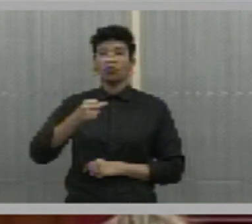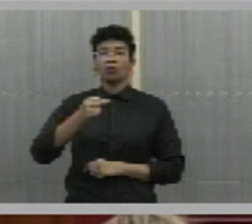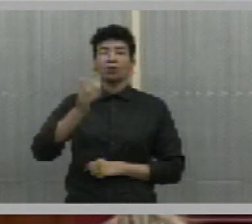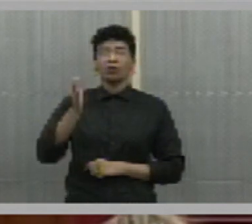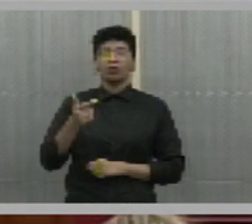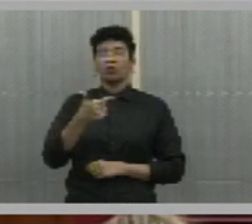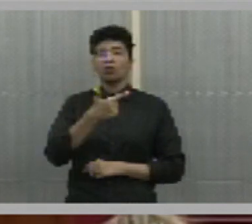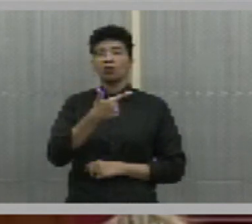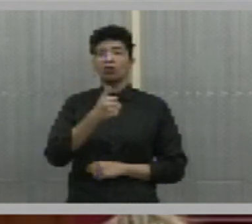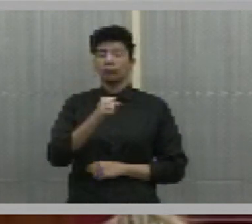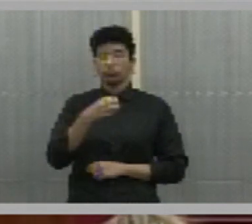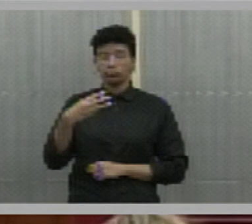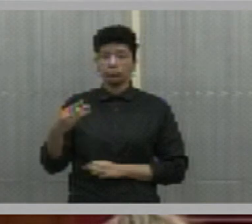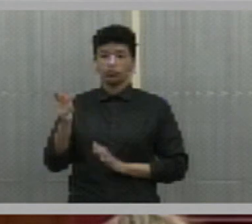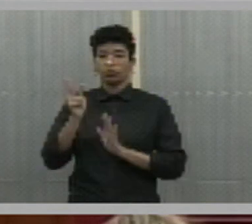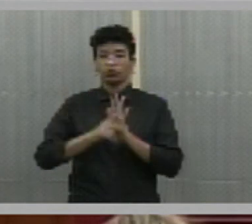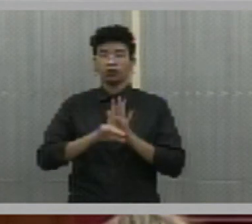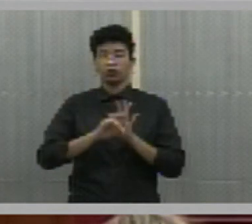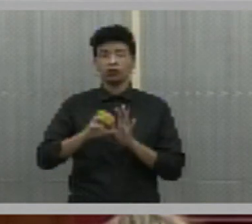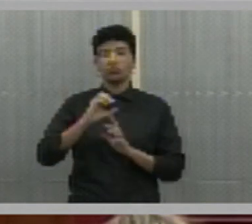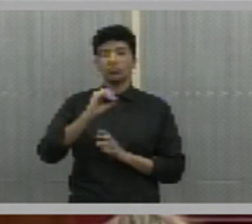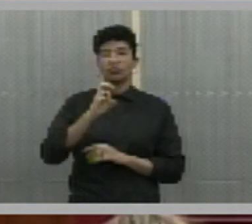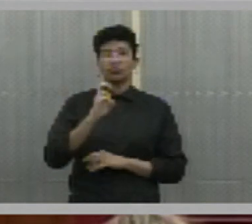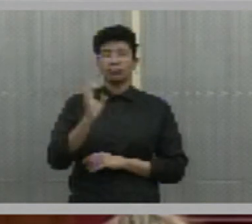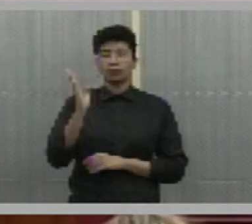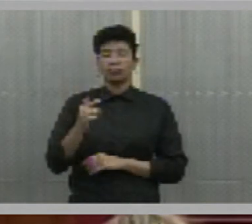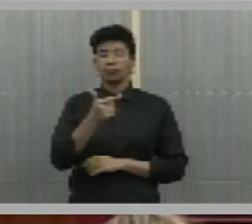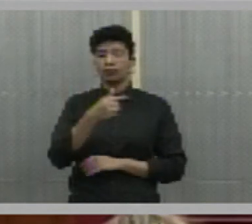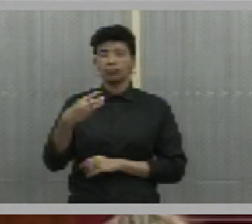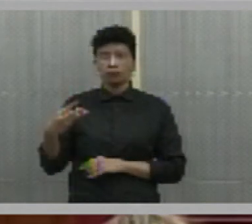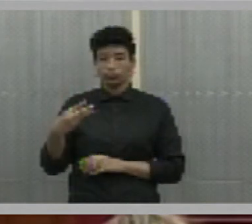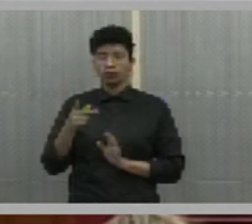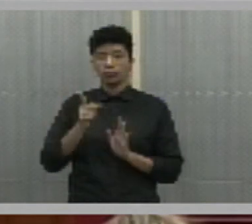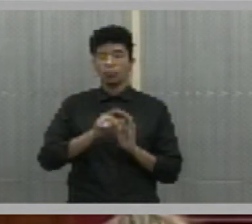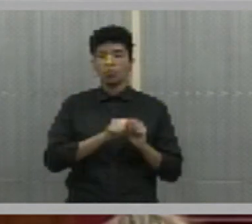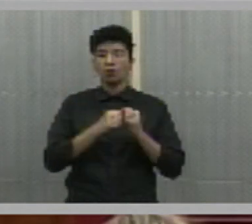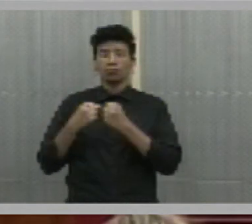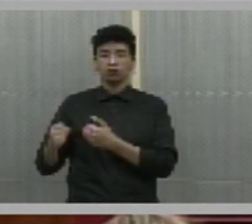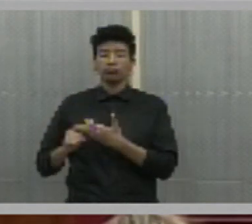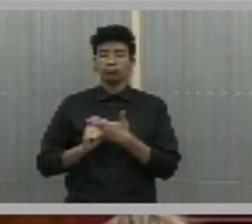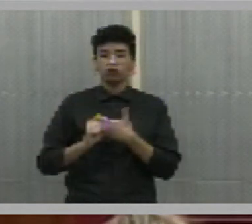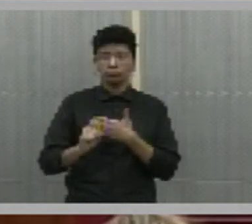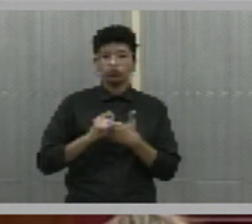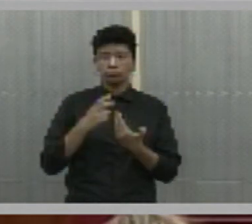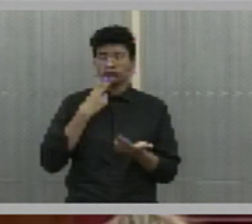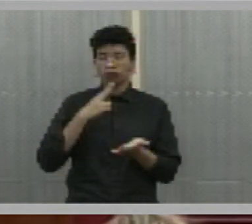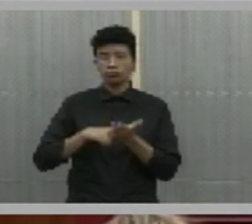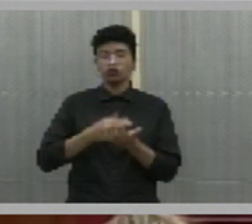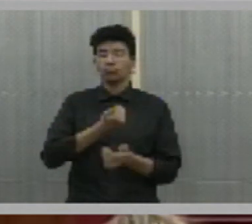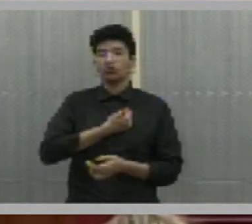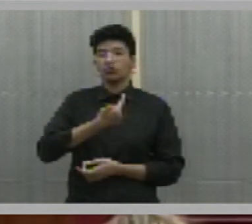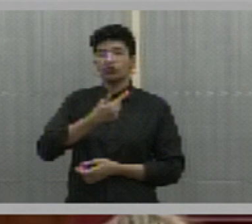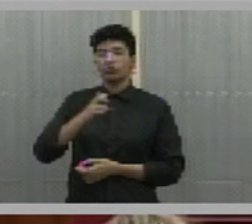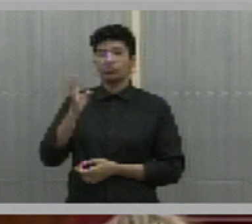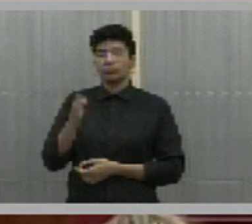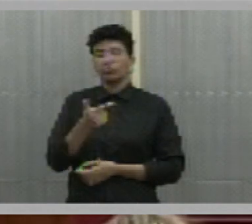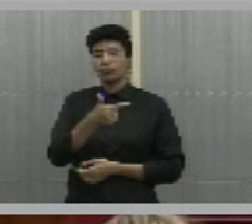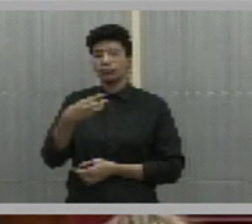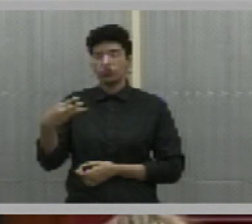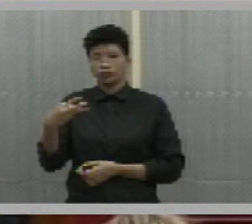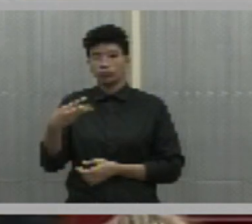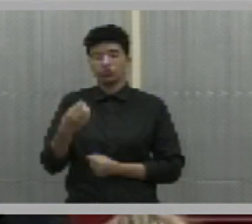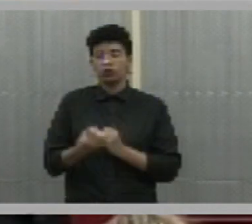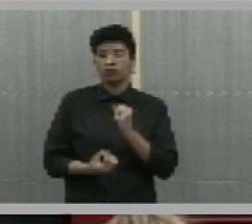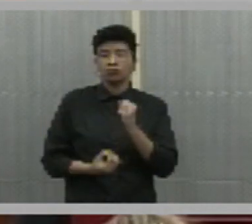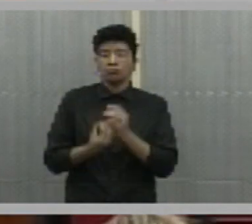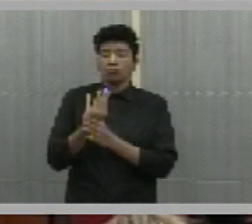29987/23, projeto de lei número 05/23 do Poder Executivo, mensagem de número 25/23, cria